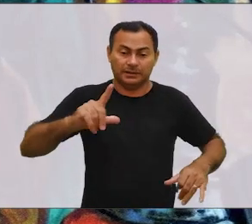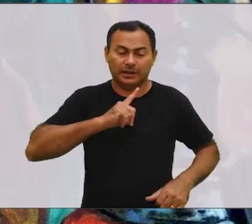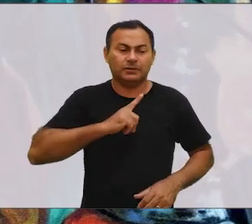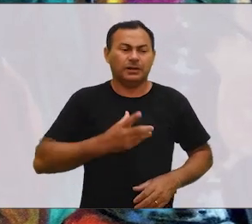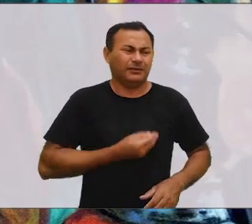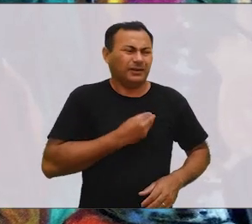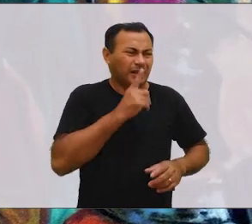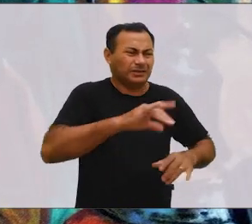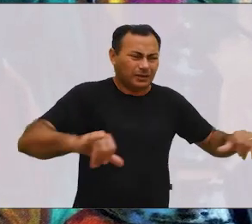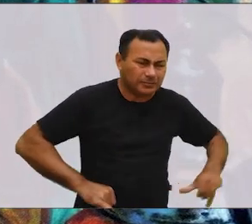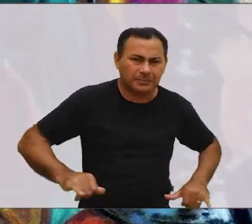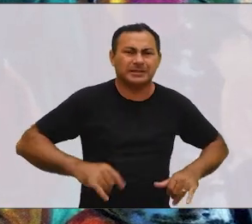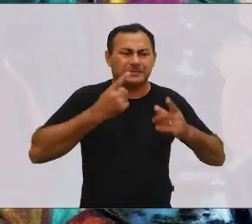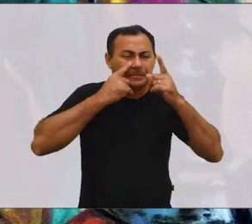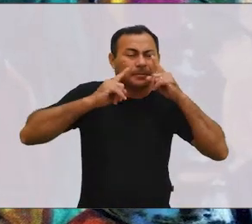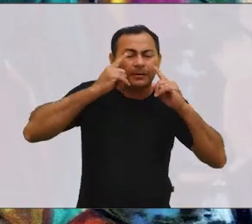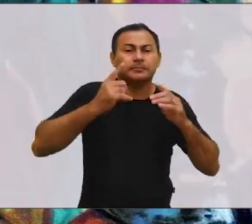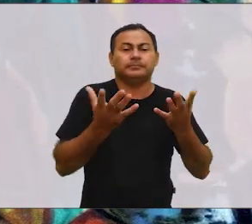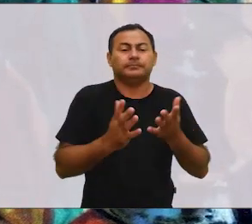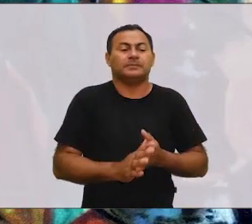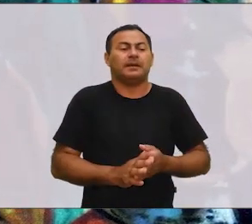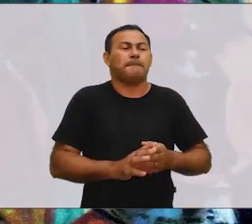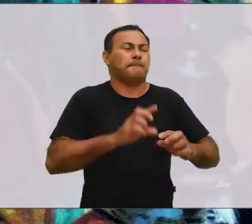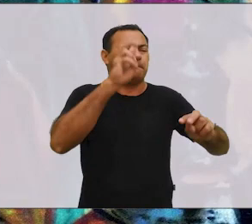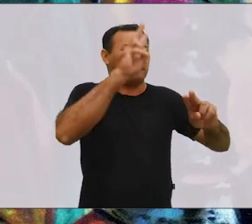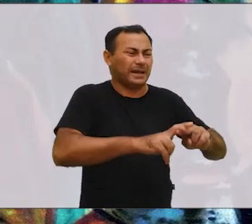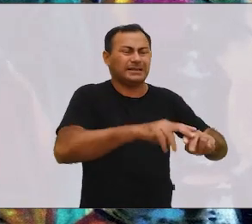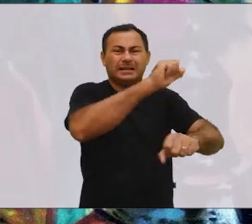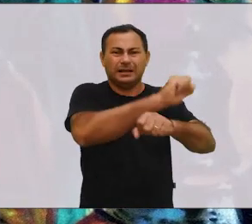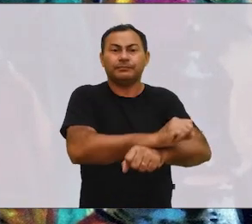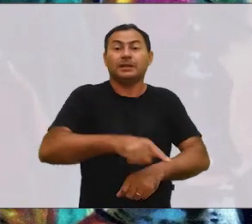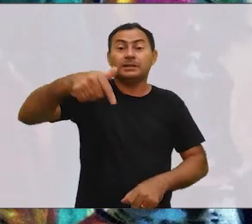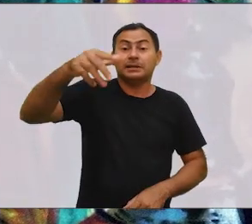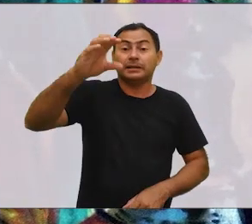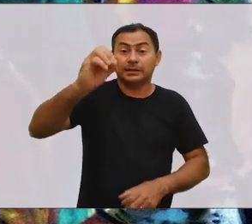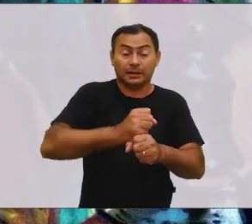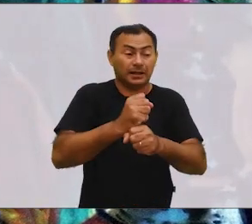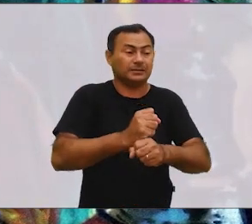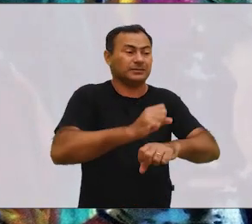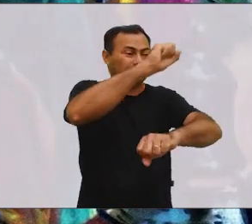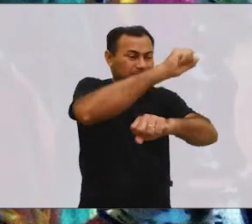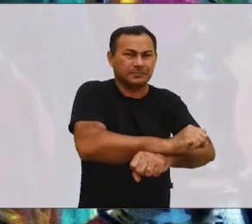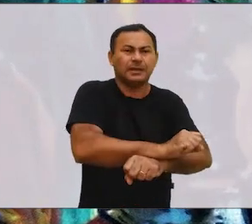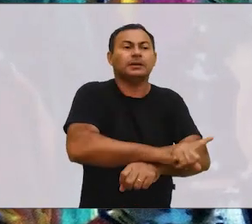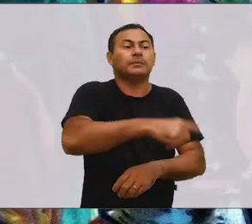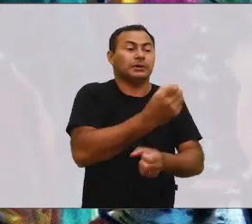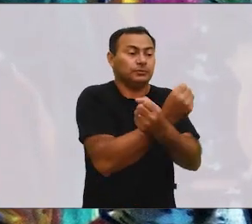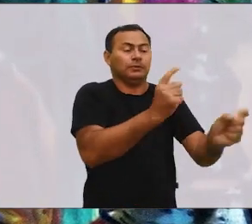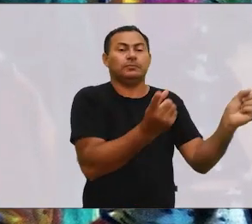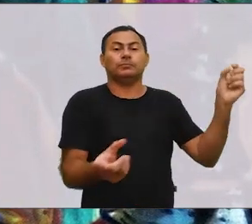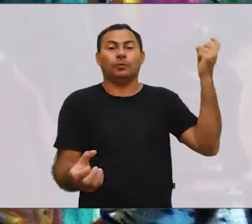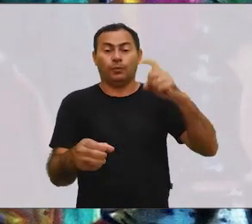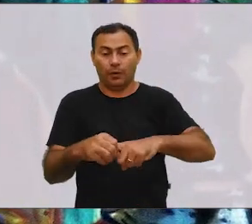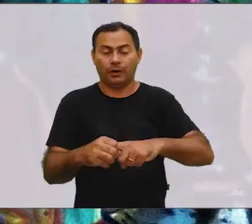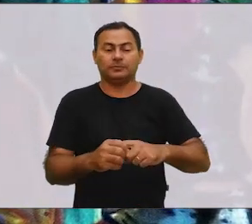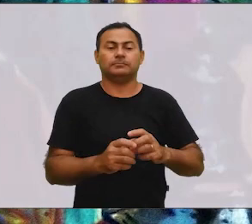caminhada de morte e lágrimas, acorrentado até a Babilônia, os 70 anos de cativeiro e escravidão, e depois a volta